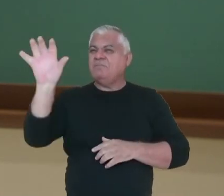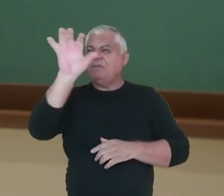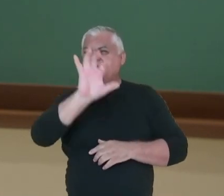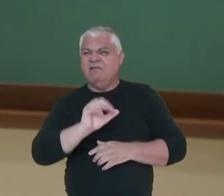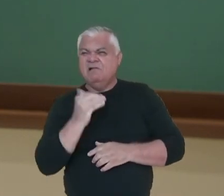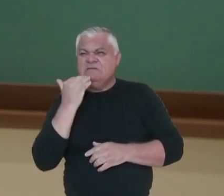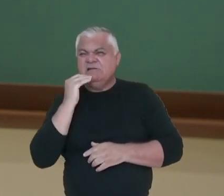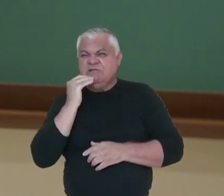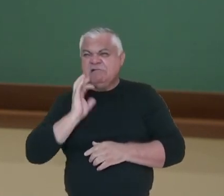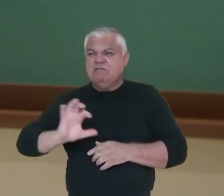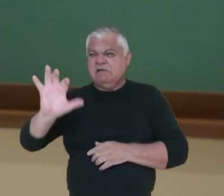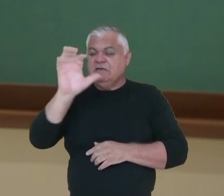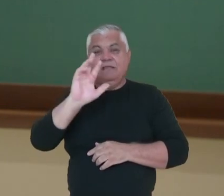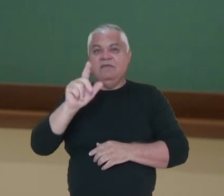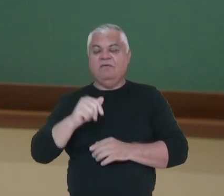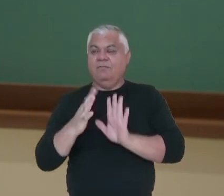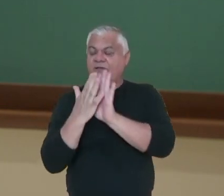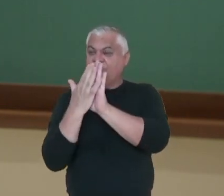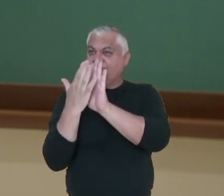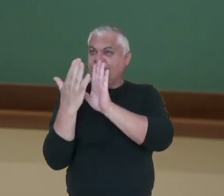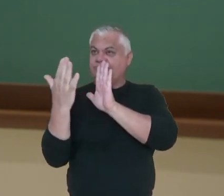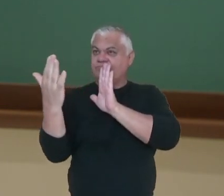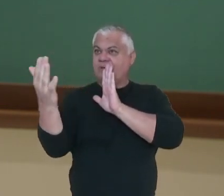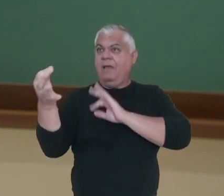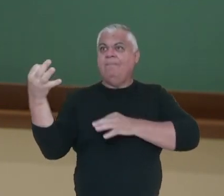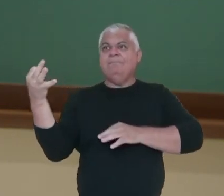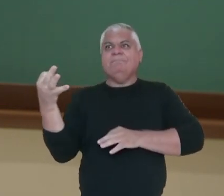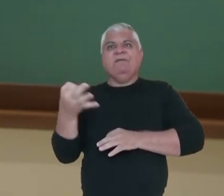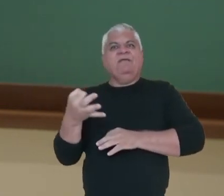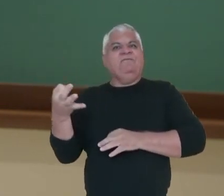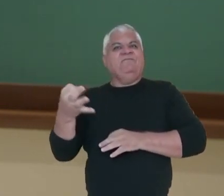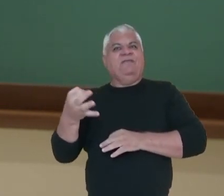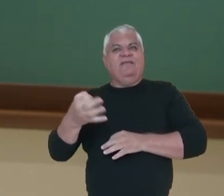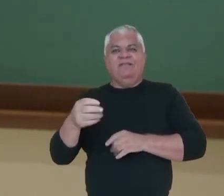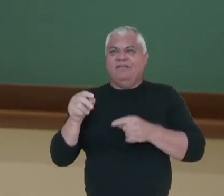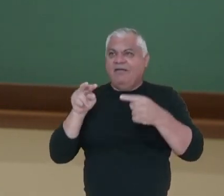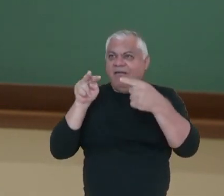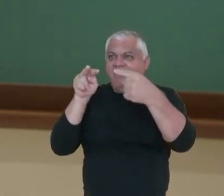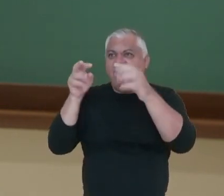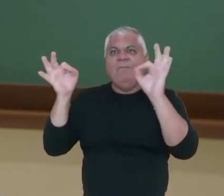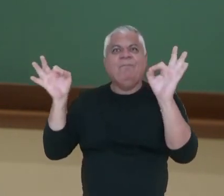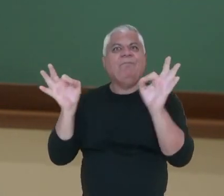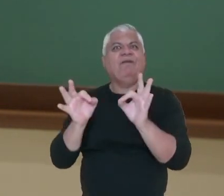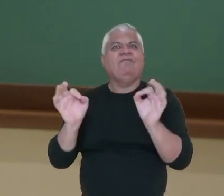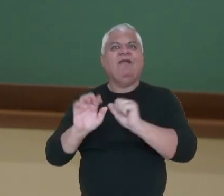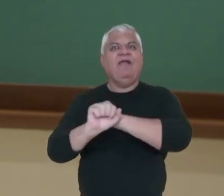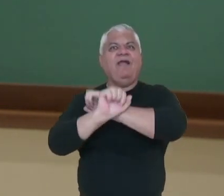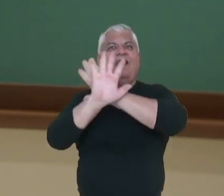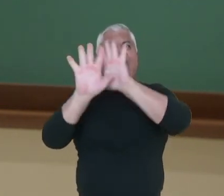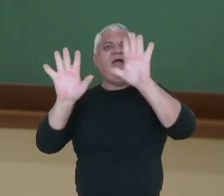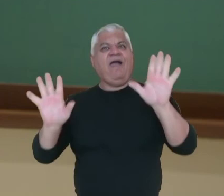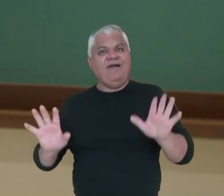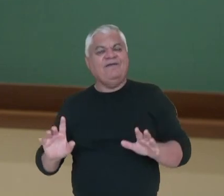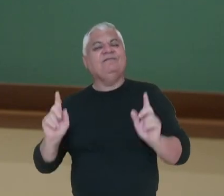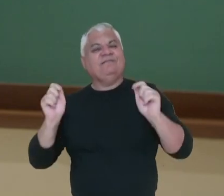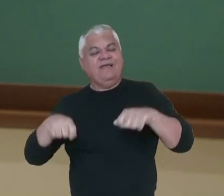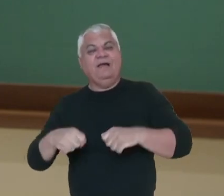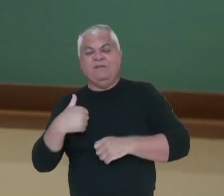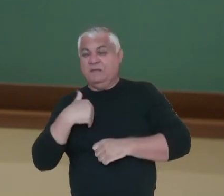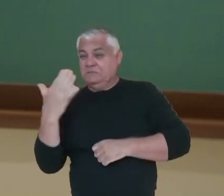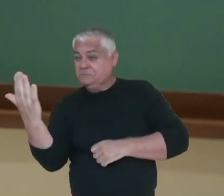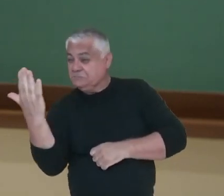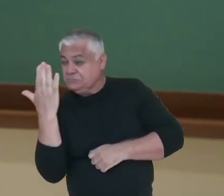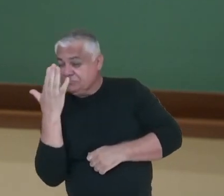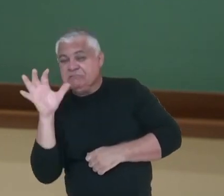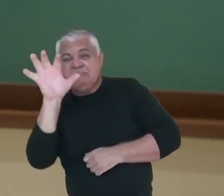que é uma coisa que não tem sentido, e quando a gente fica um pouquinho mais longe da pintura, a gente vai ver o quê? Essa nitidez maravilhosa e essa pintura que tem aspecto